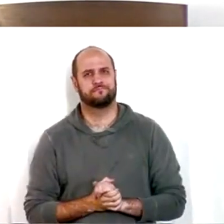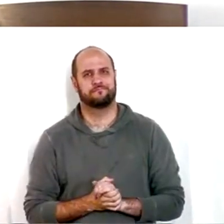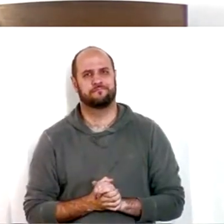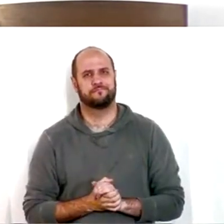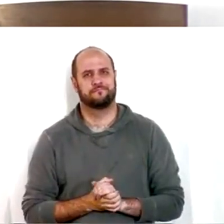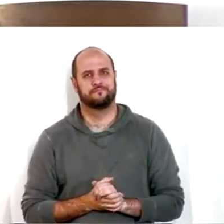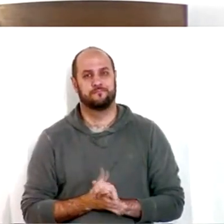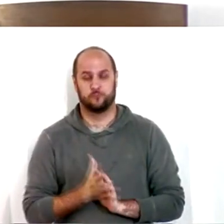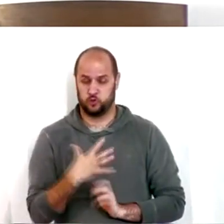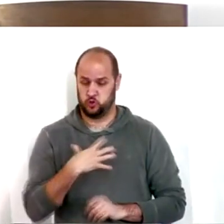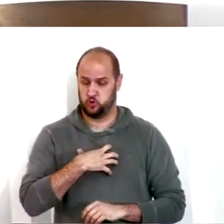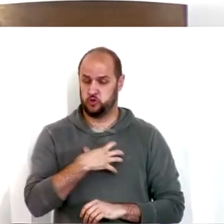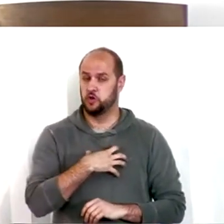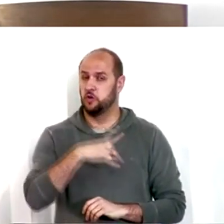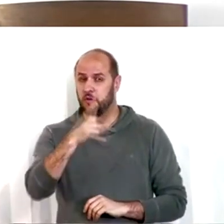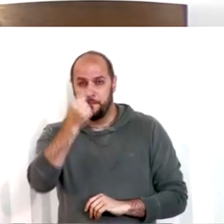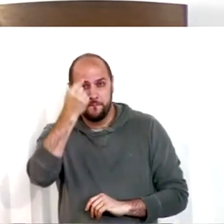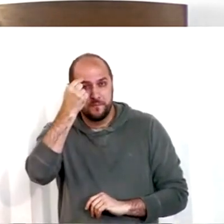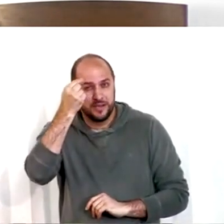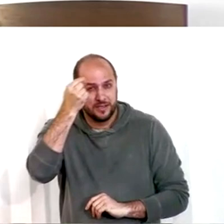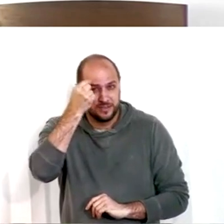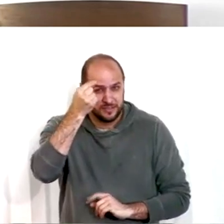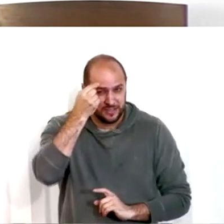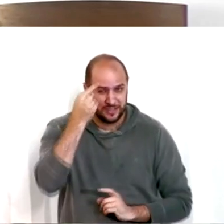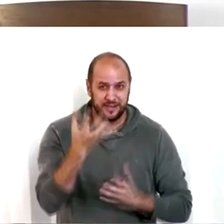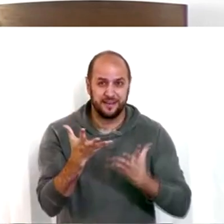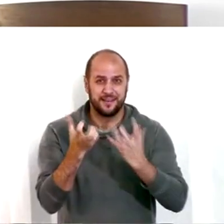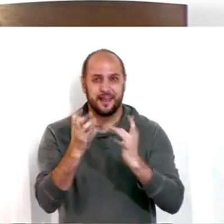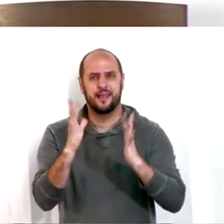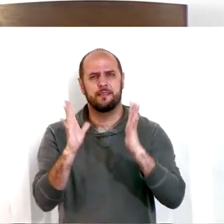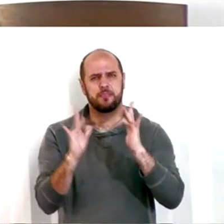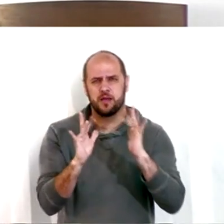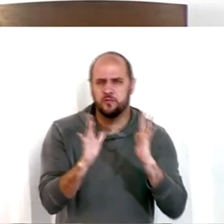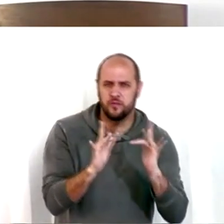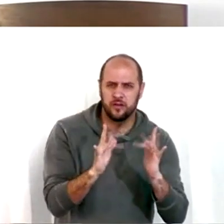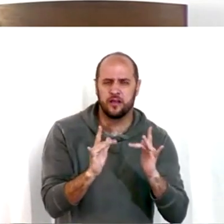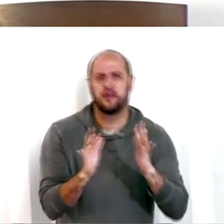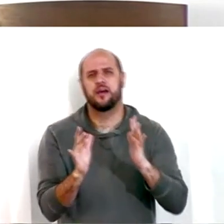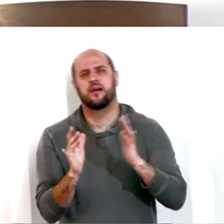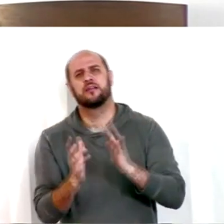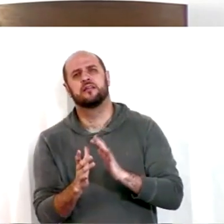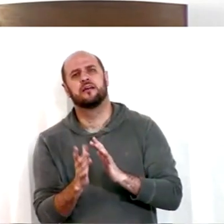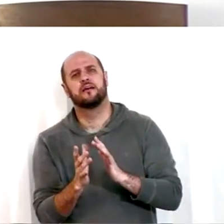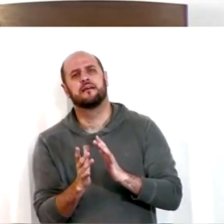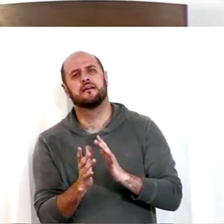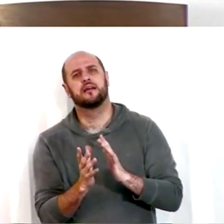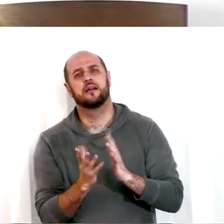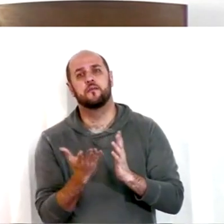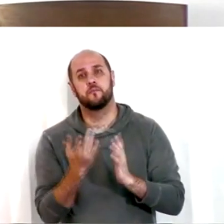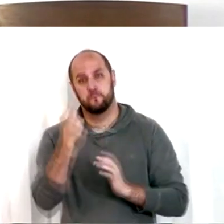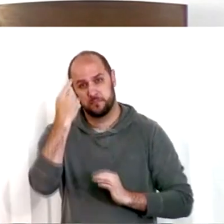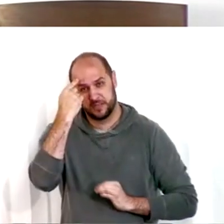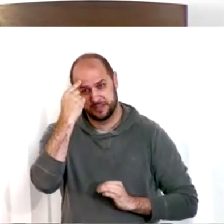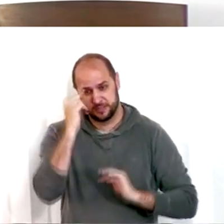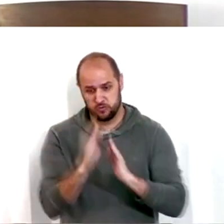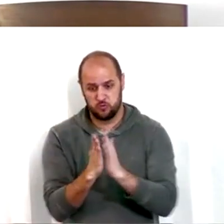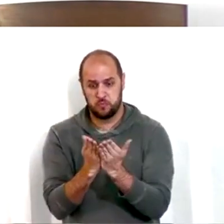O método que você tem utilizado para ter um namorado ou uma namorada é baseado na